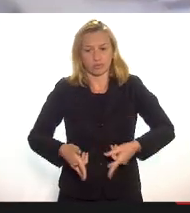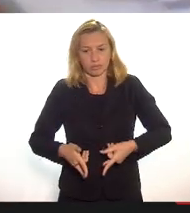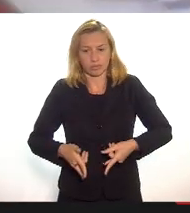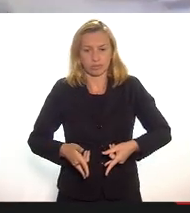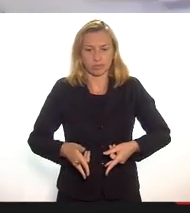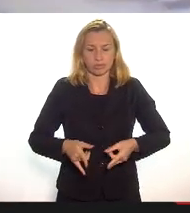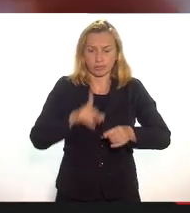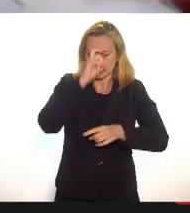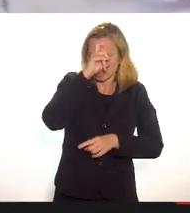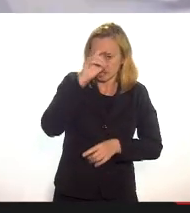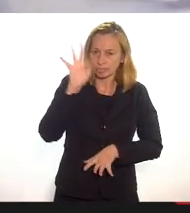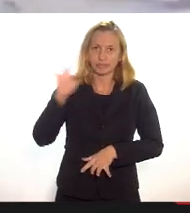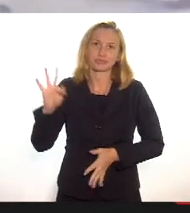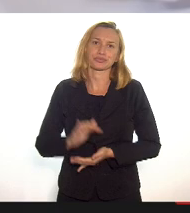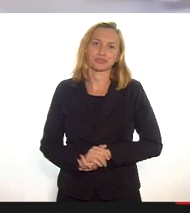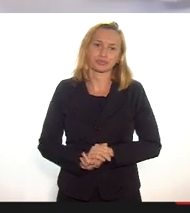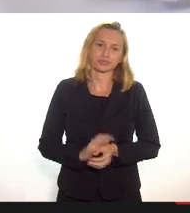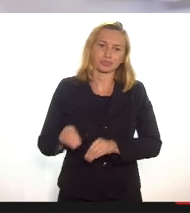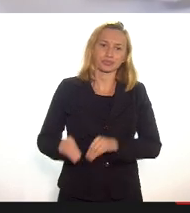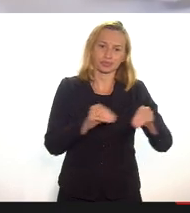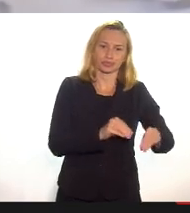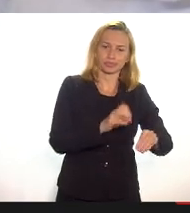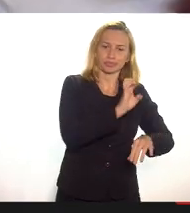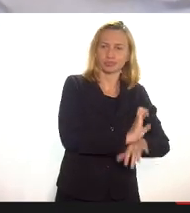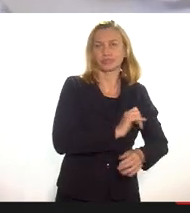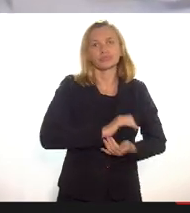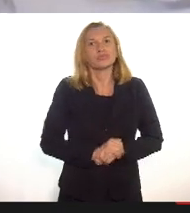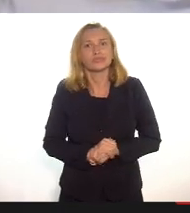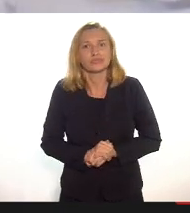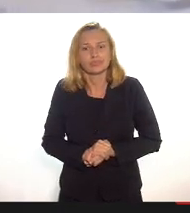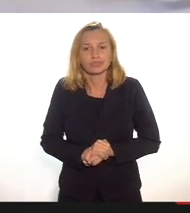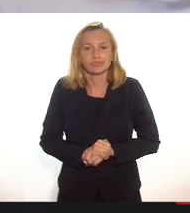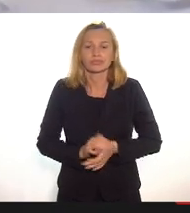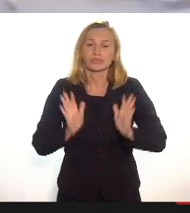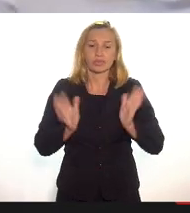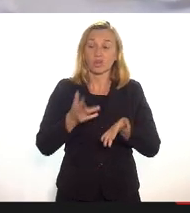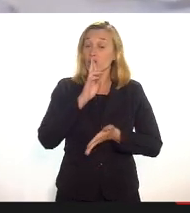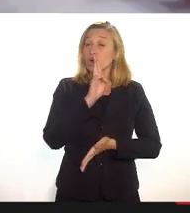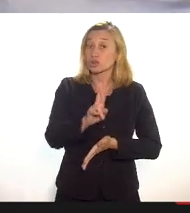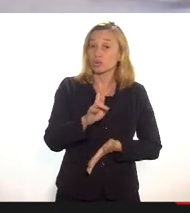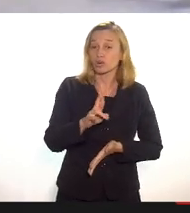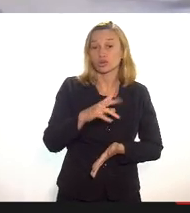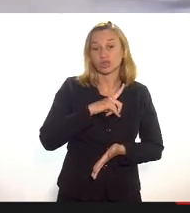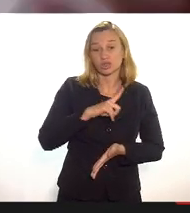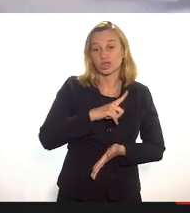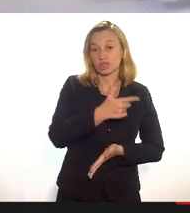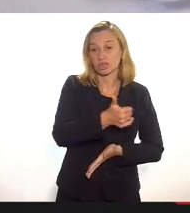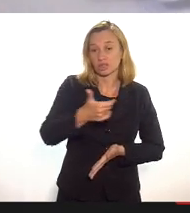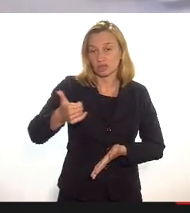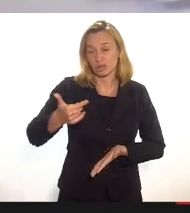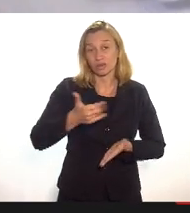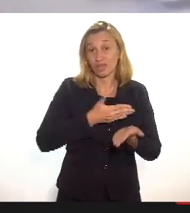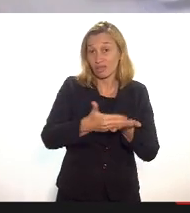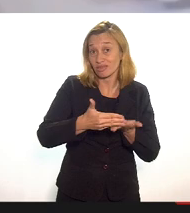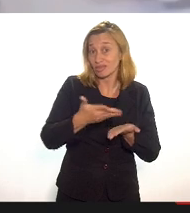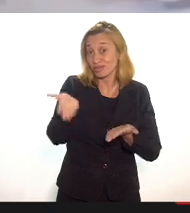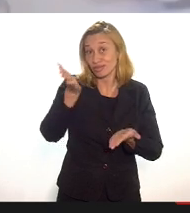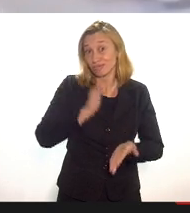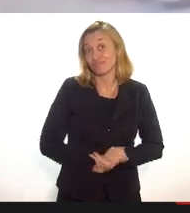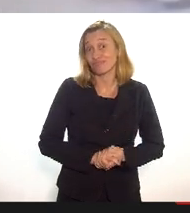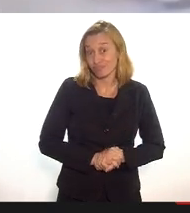regulação dos hospitais federais para o Estado. E agora eu tenho a resposta que 112 já é o início. Está